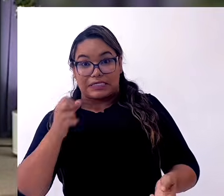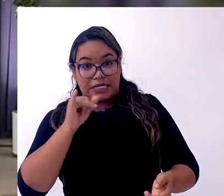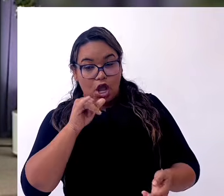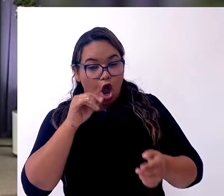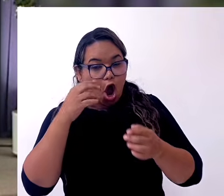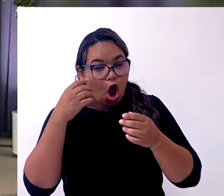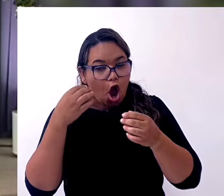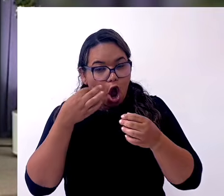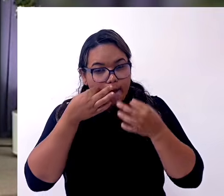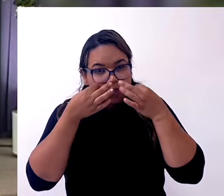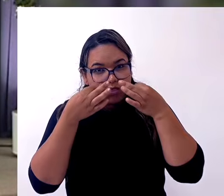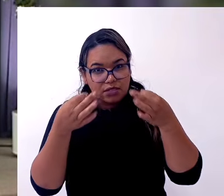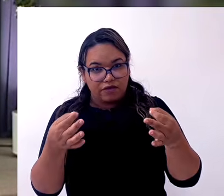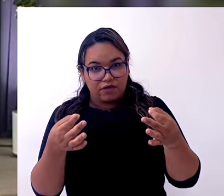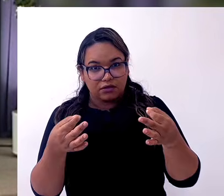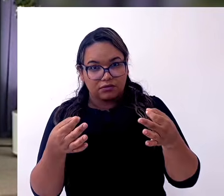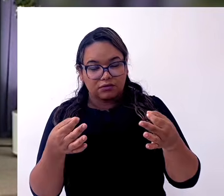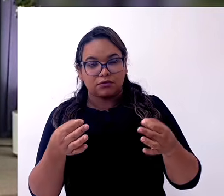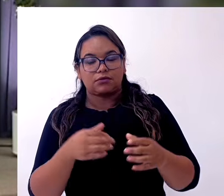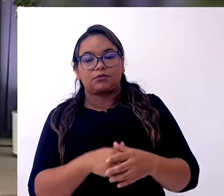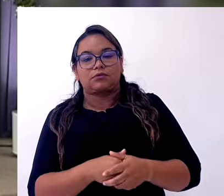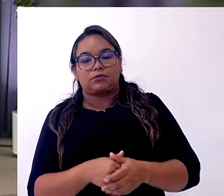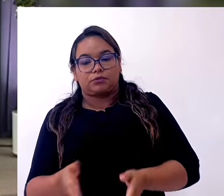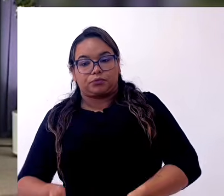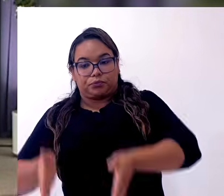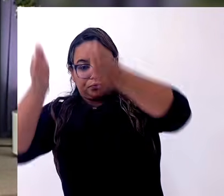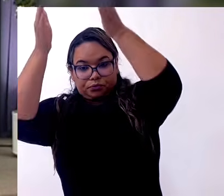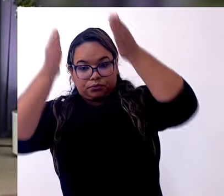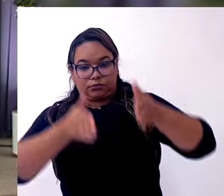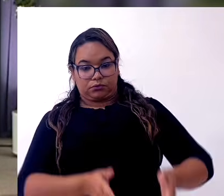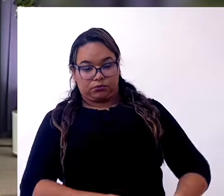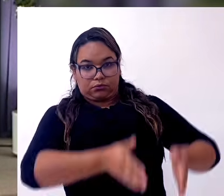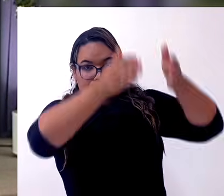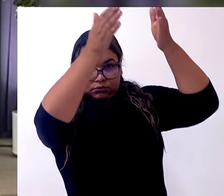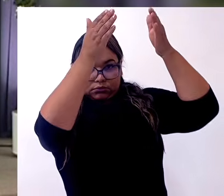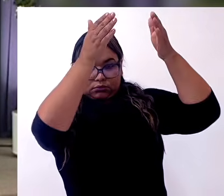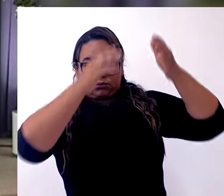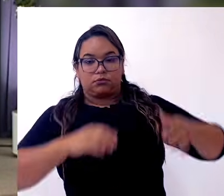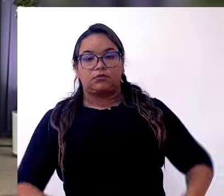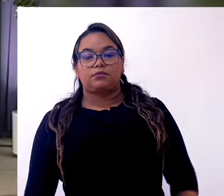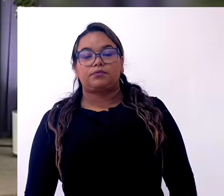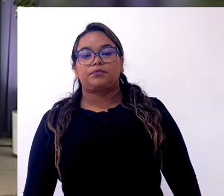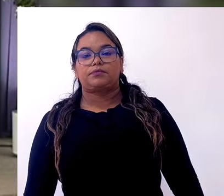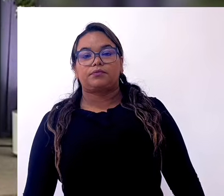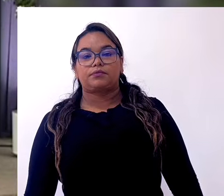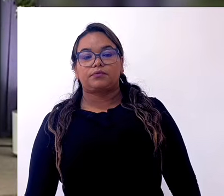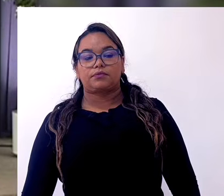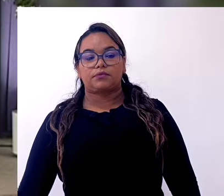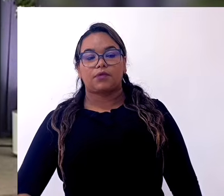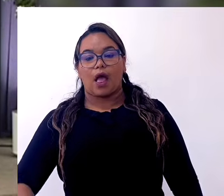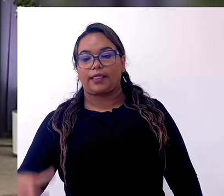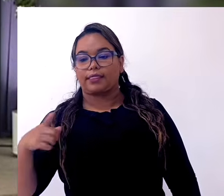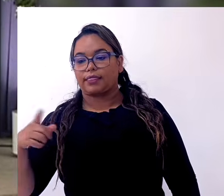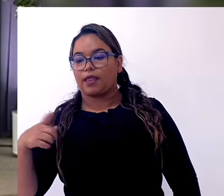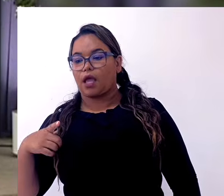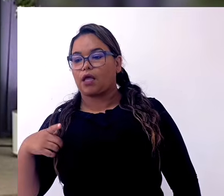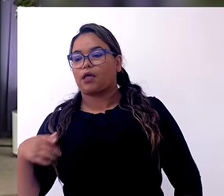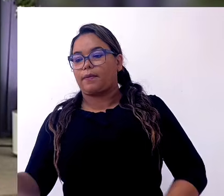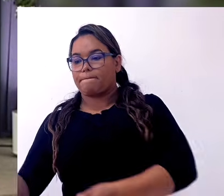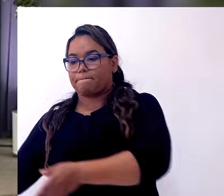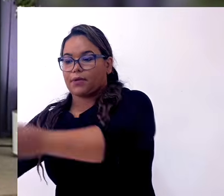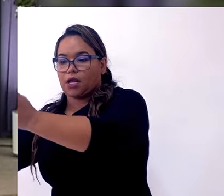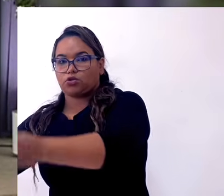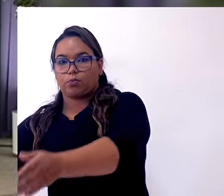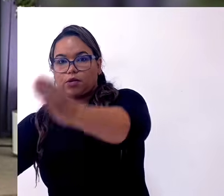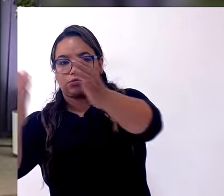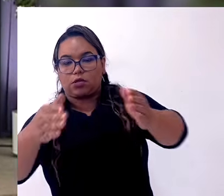que quando o avião se choca, há uma grande bola de fogo. Essa bola de fogo é causada por todo o combustível que